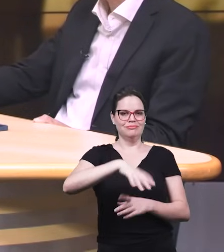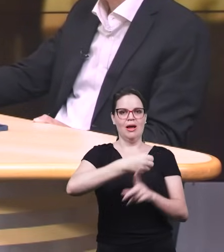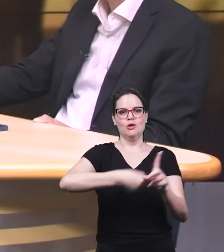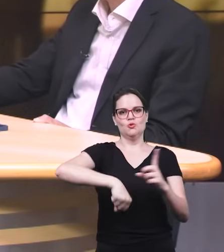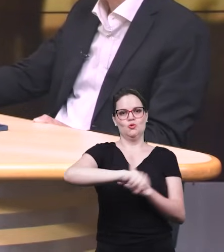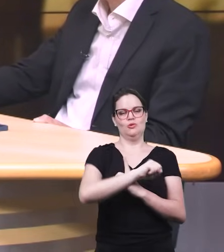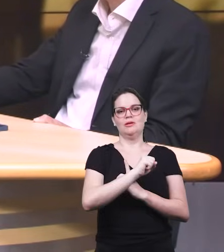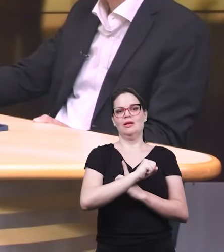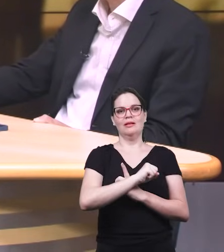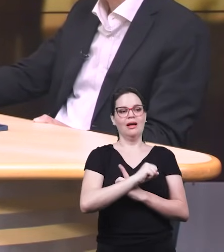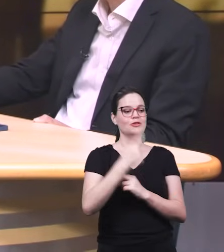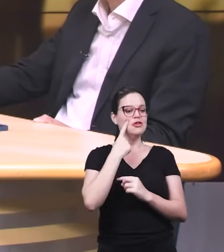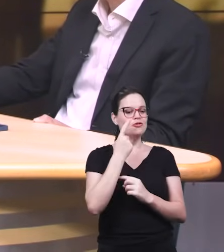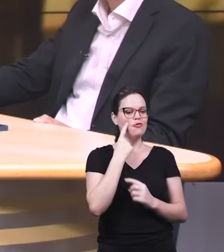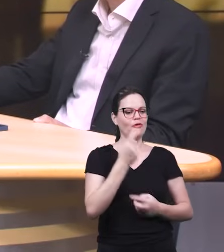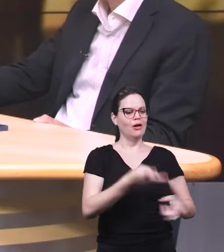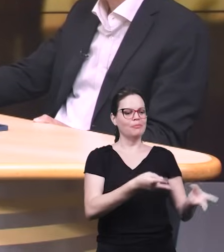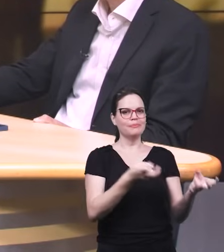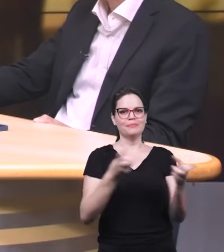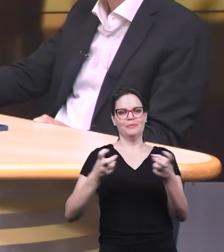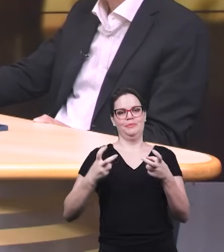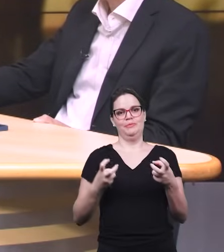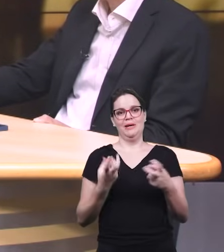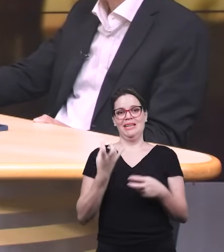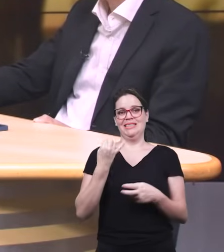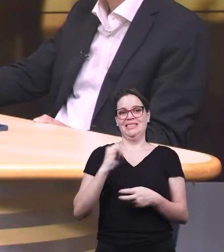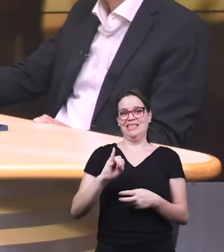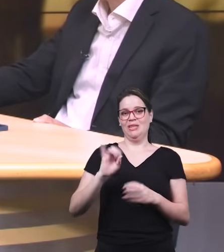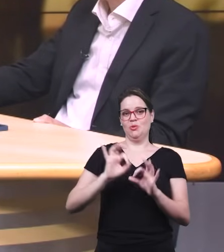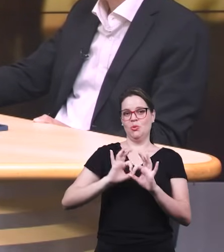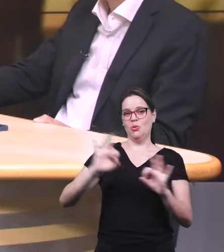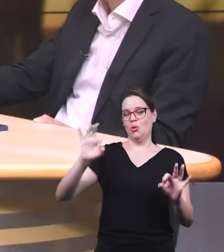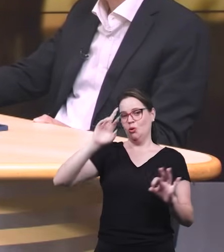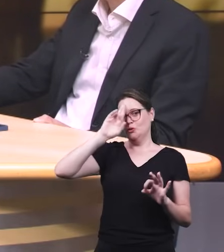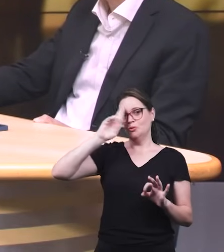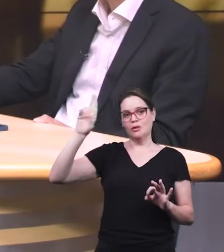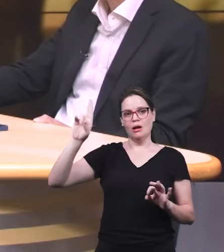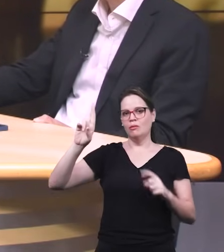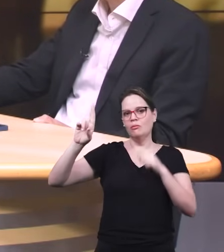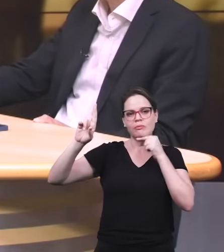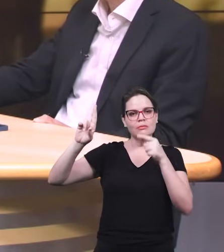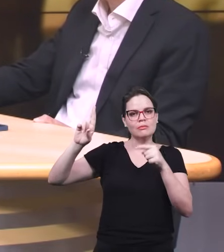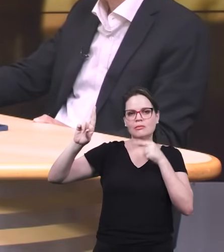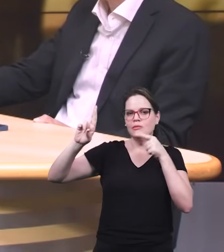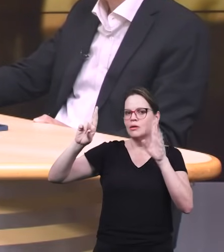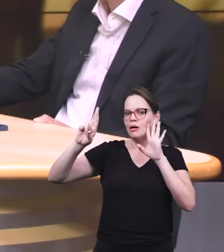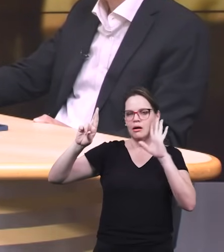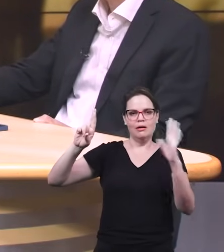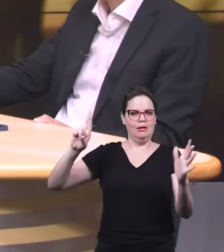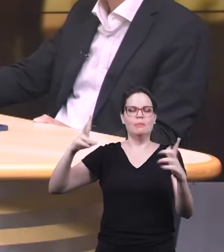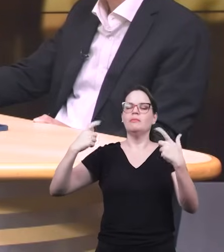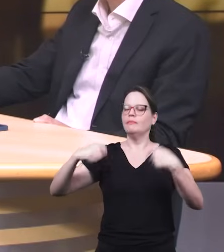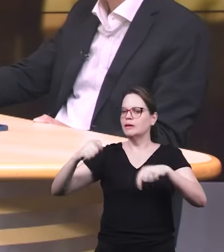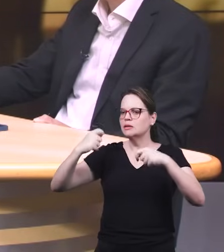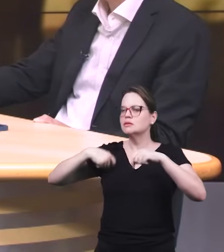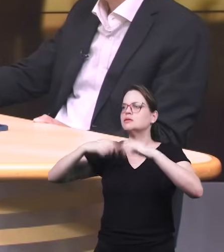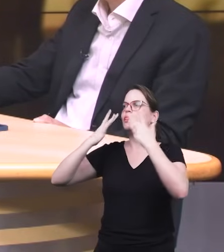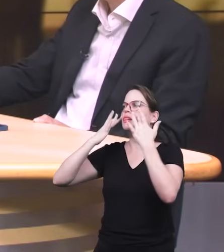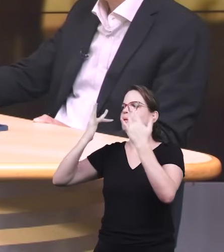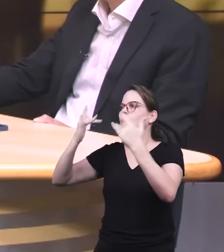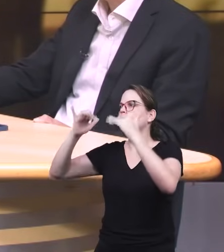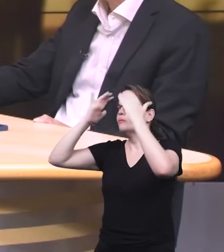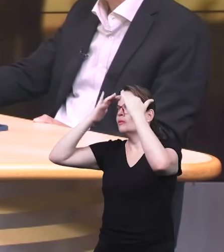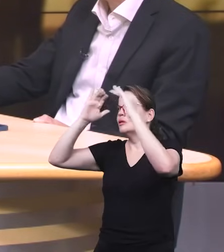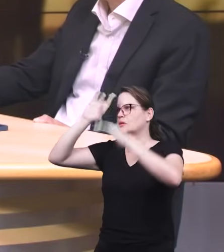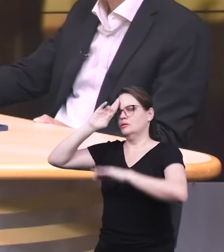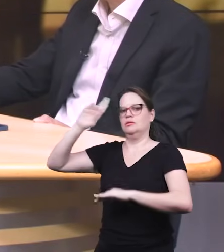sem o temor do Senhor, nós não teríamos solução. Precisamos do temor do Senhor. Por isso que criar os nossos filhos, né, depois nós discutiremos